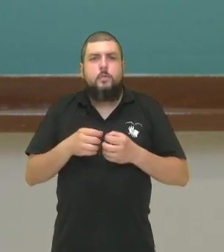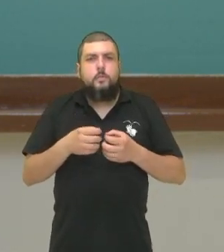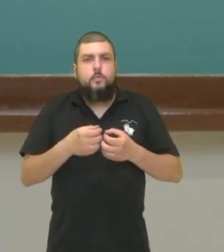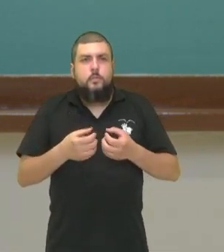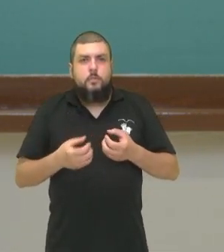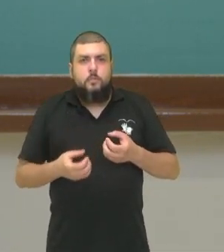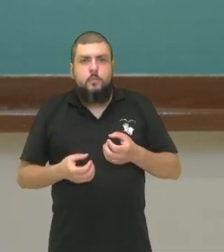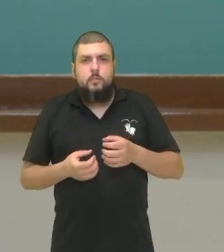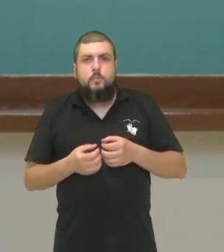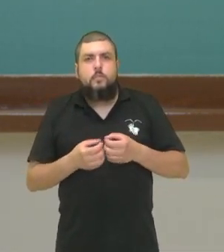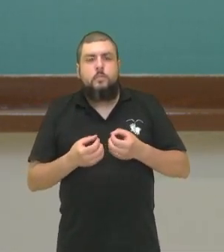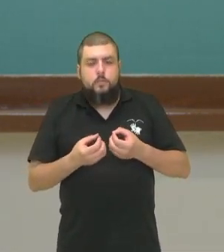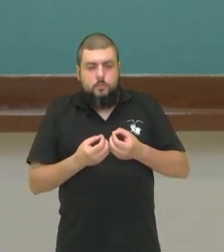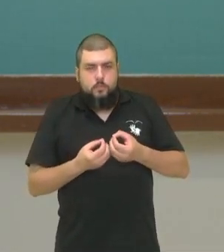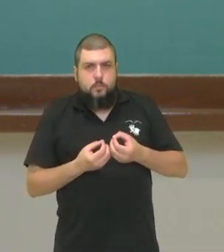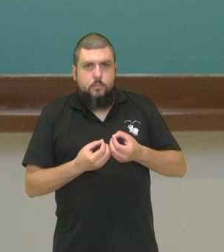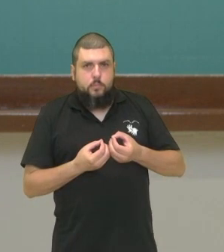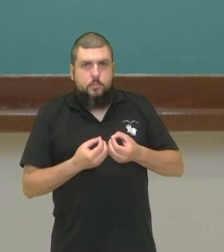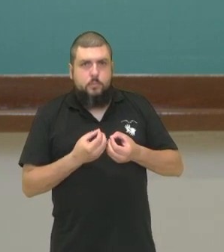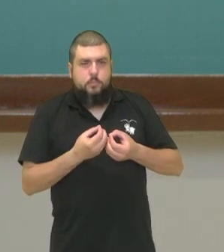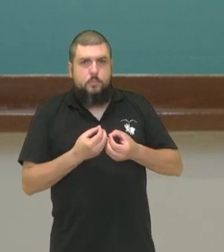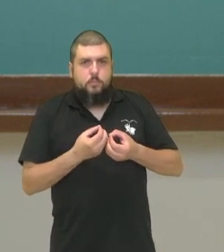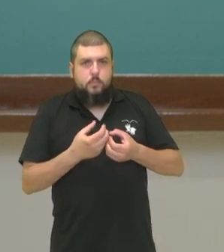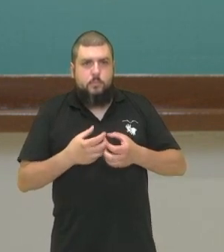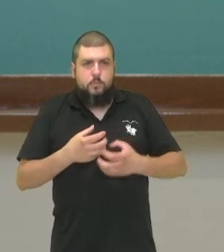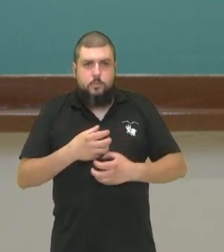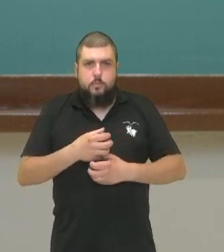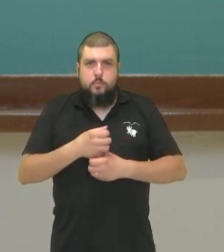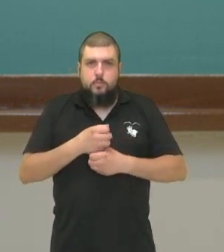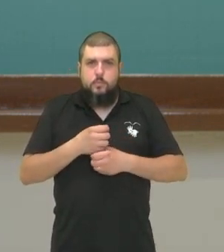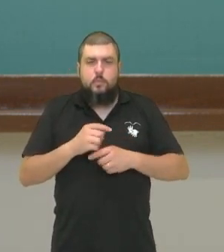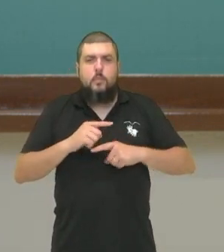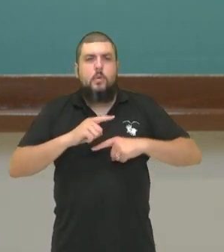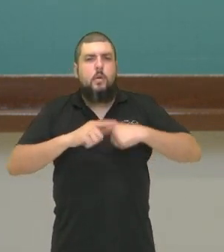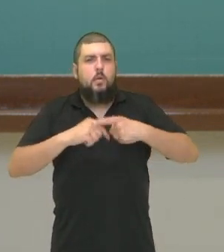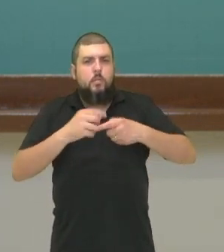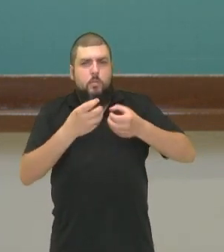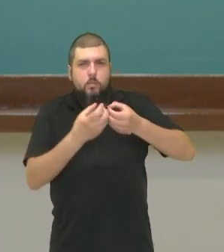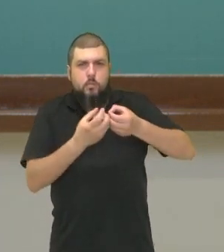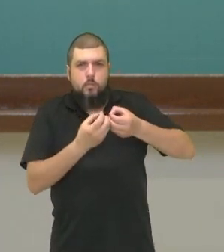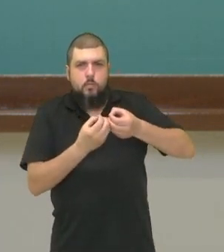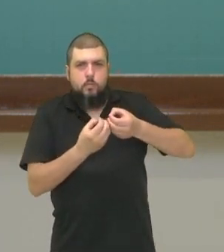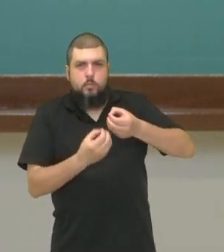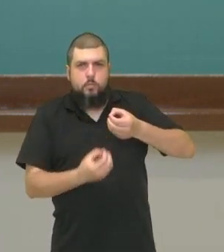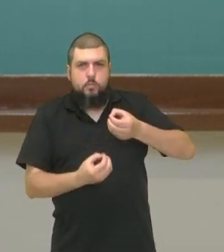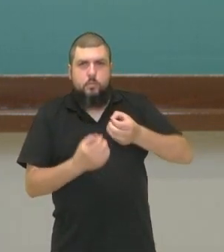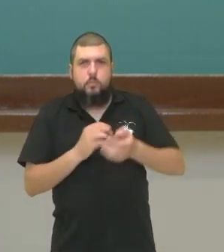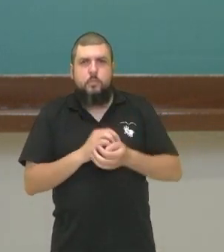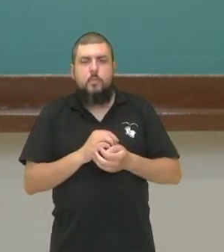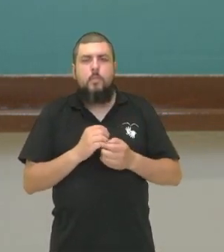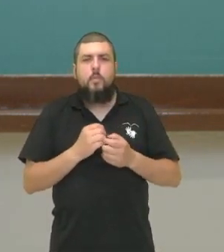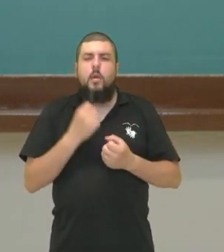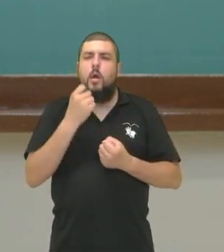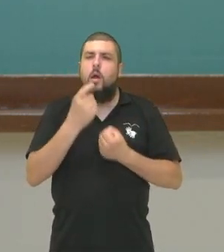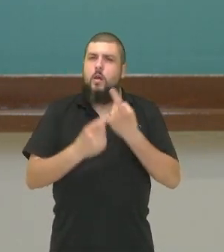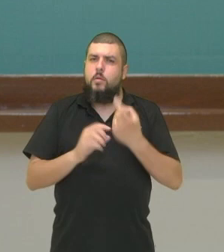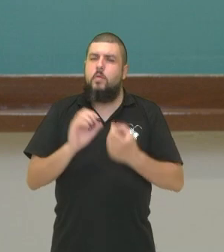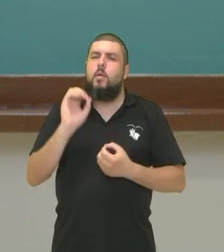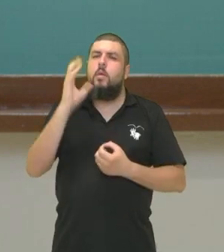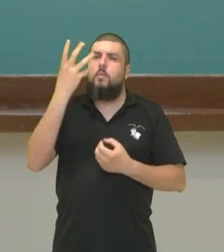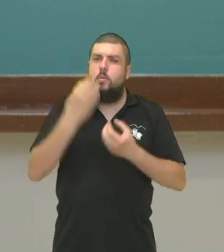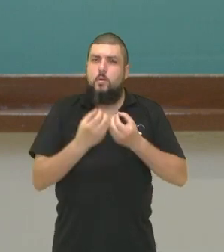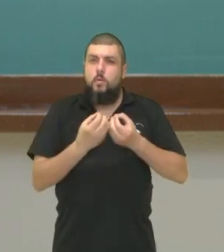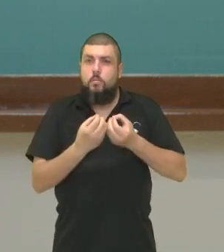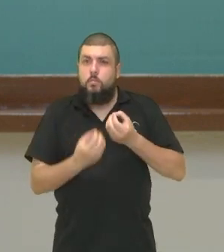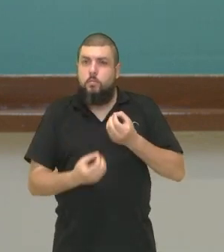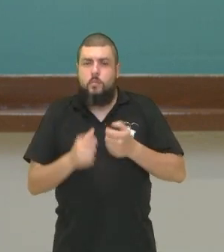né, os órgãos, o testículo ele vai descer para a bolsa escrotal. Às vezes acontece de não ocorrer essa descida.